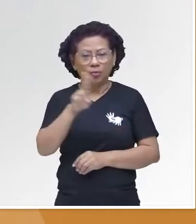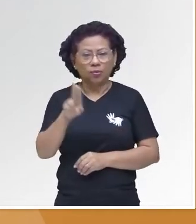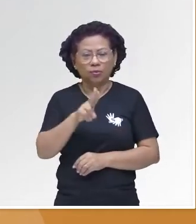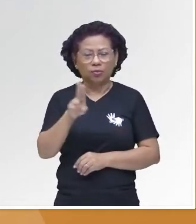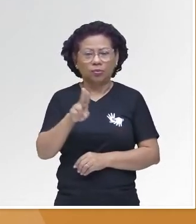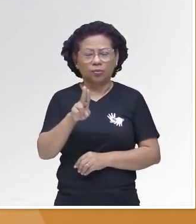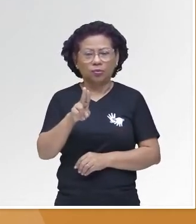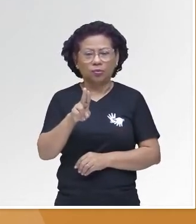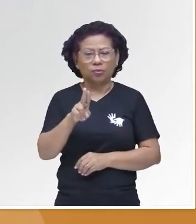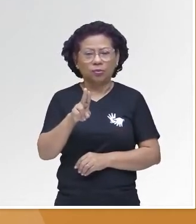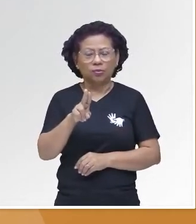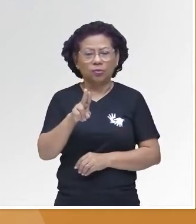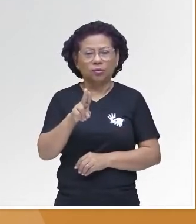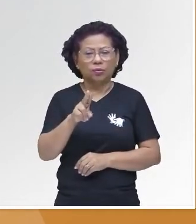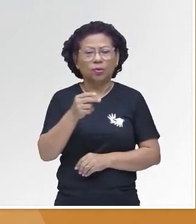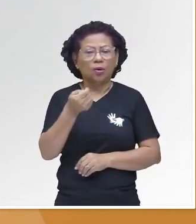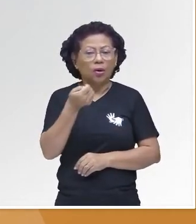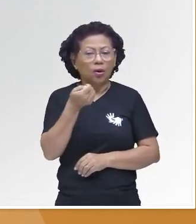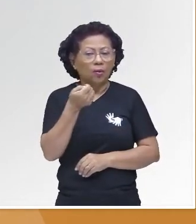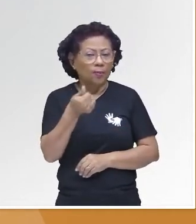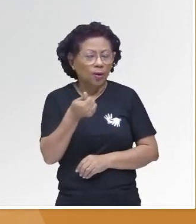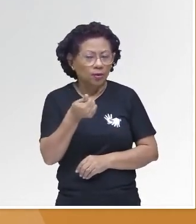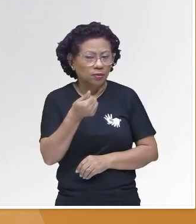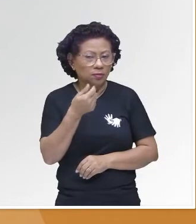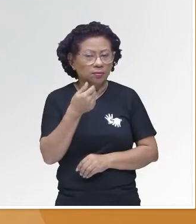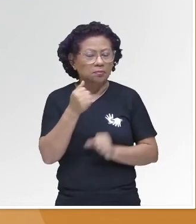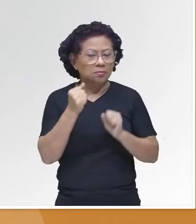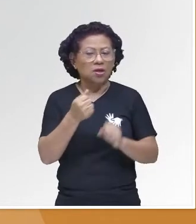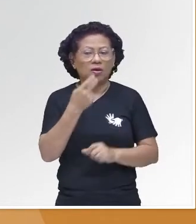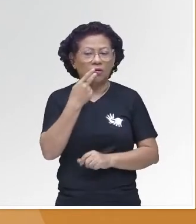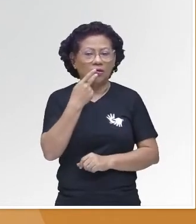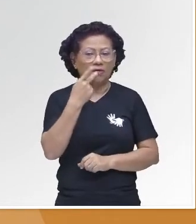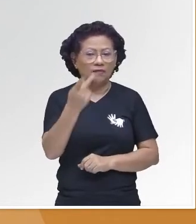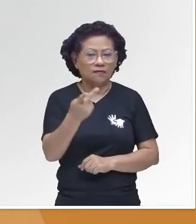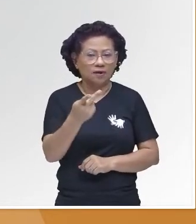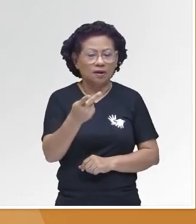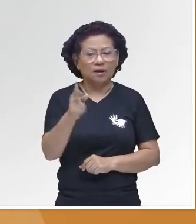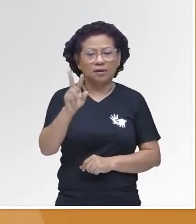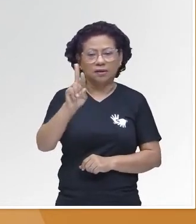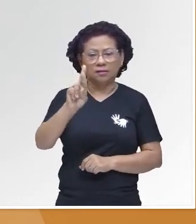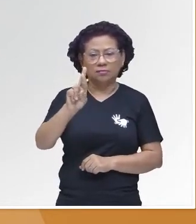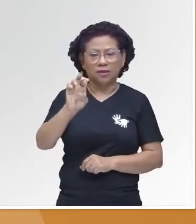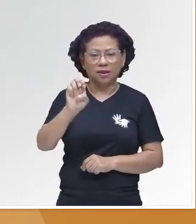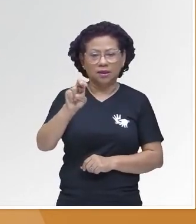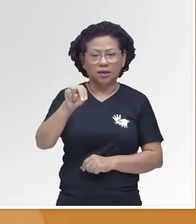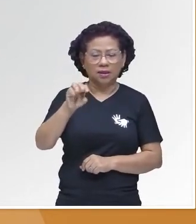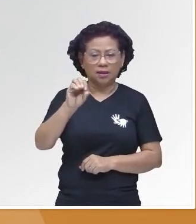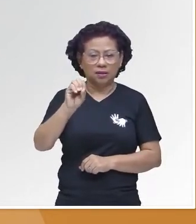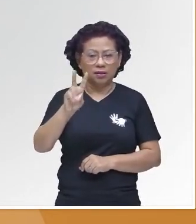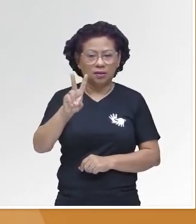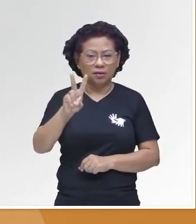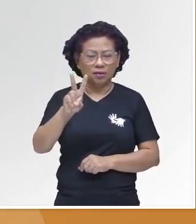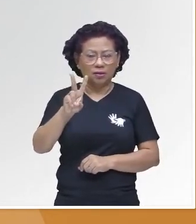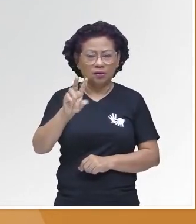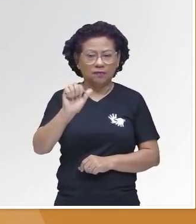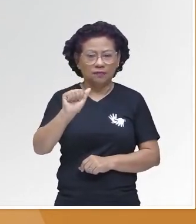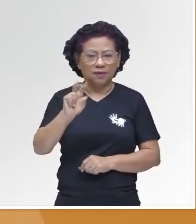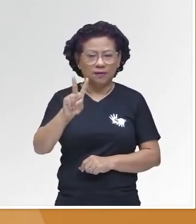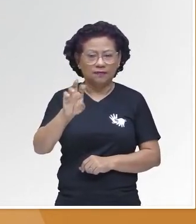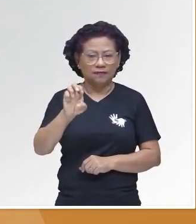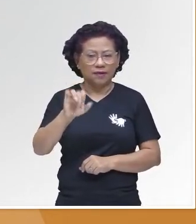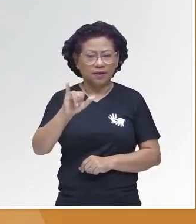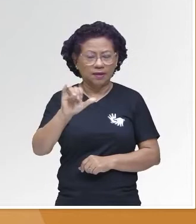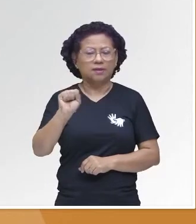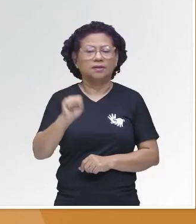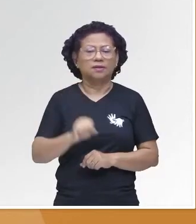não renováveis, nós podemos citar as fontes renováveis, tá? As fontes renováveis